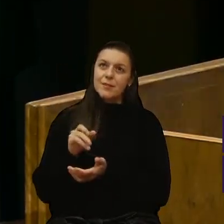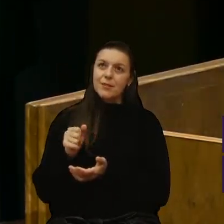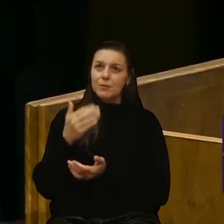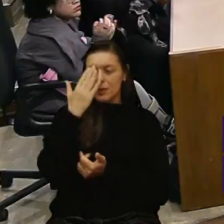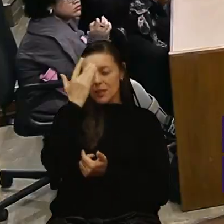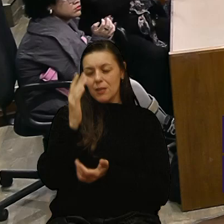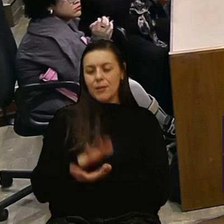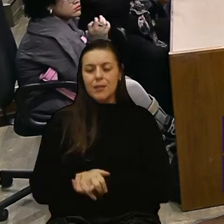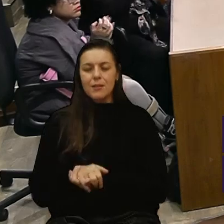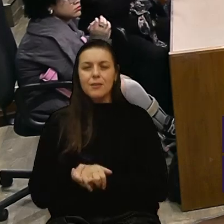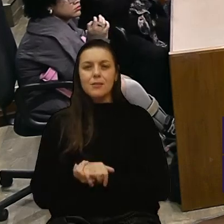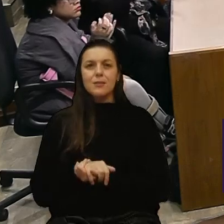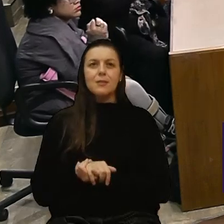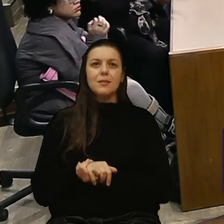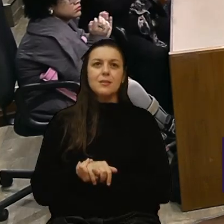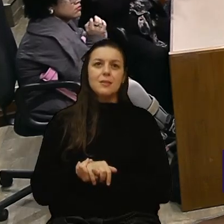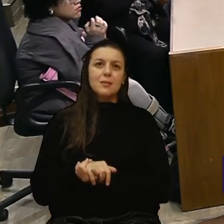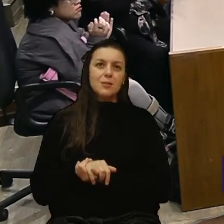obrigado.